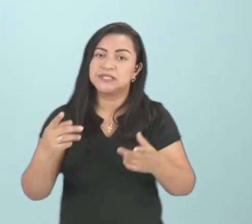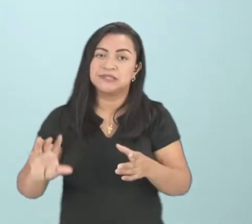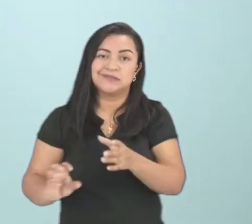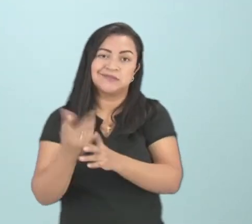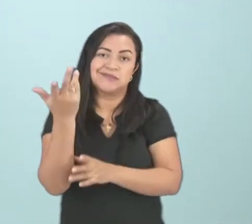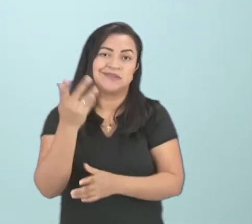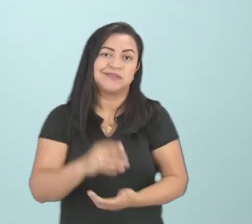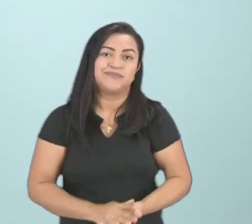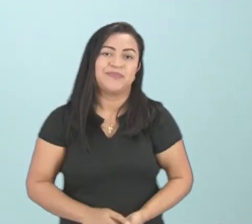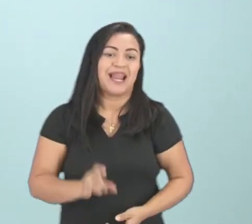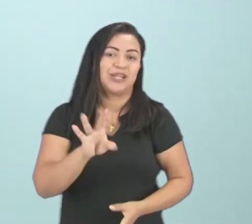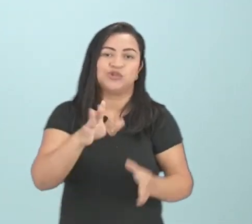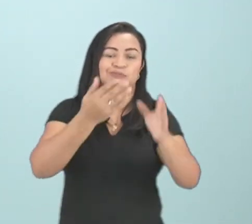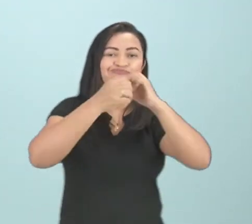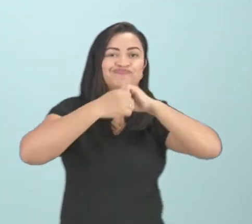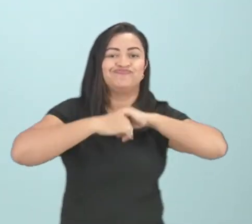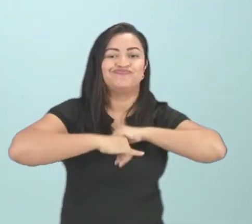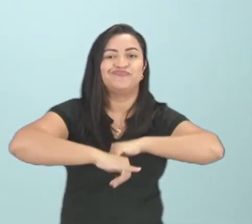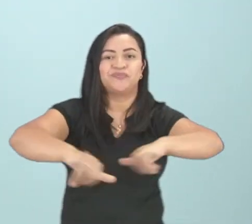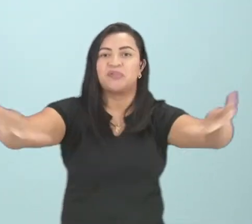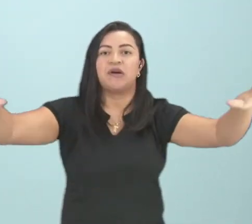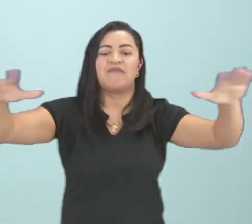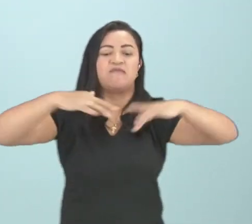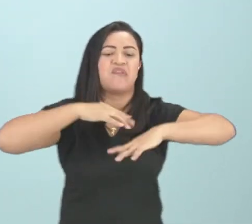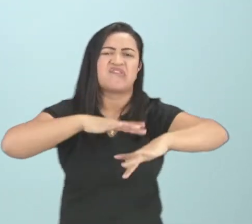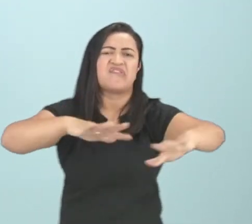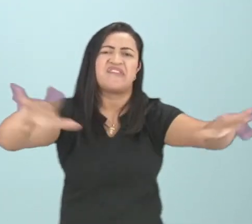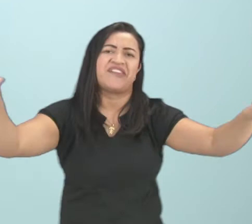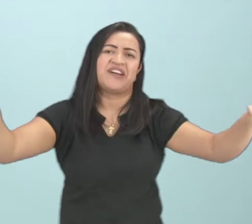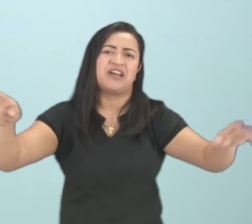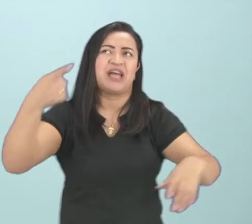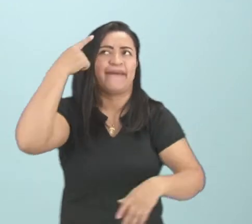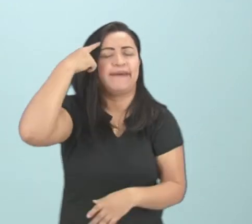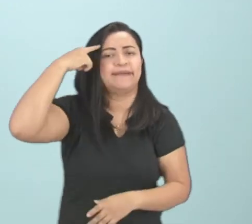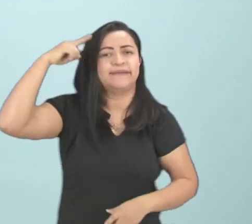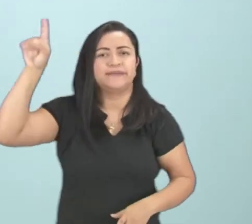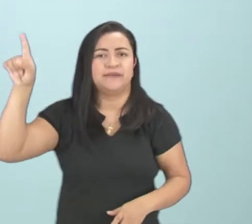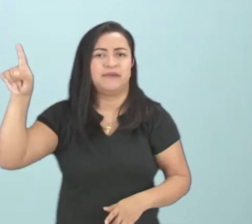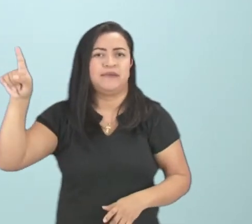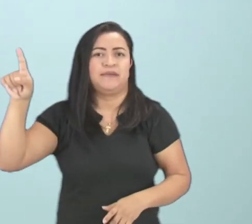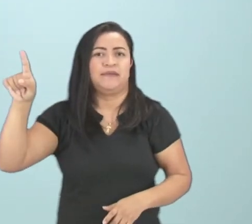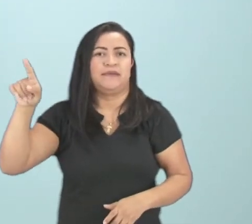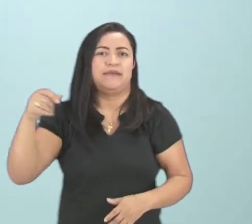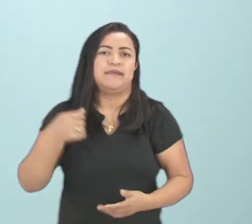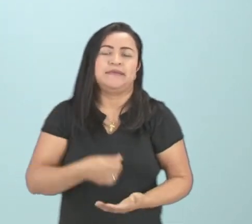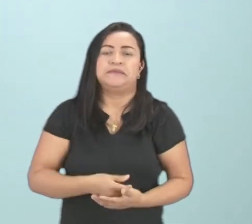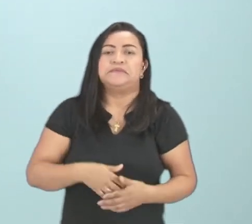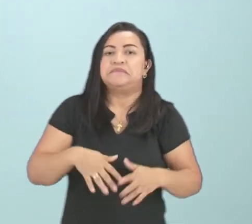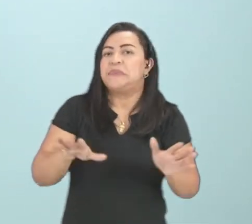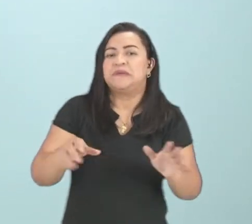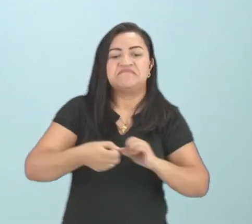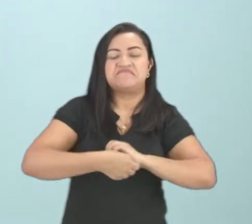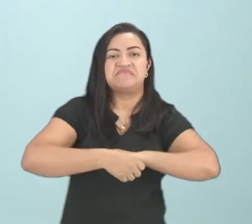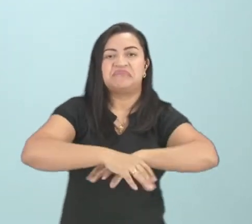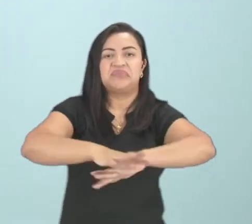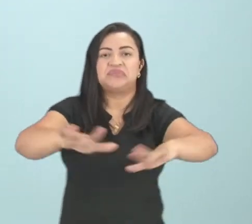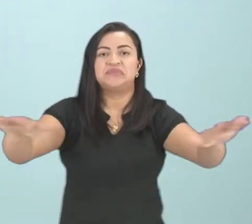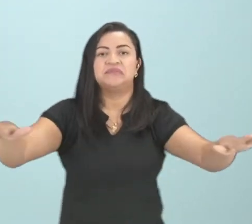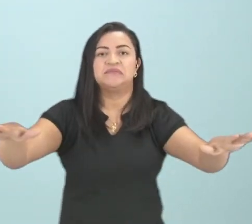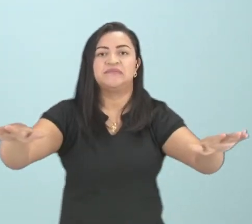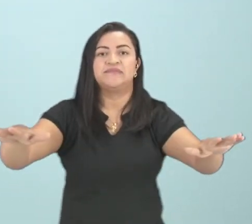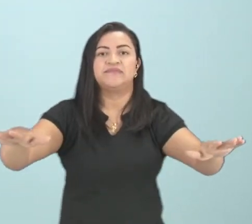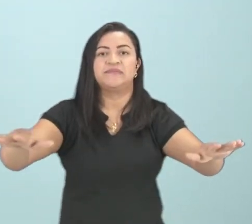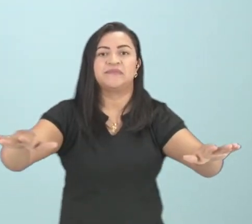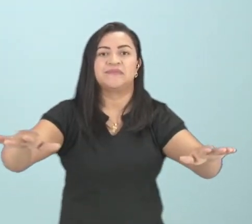ela coloca o ponto de vista dela, ou seja, da ideologia que ela defende, e de certa forma coloca